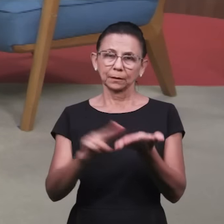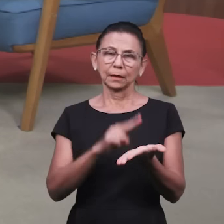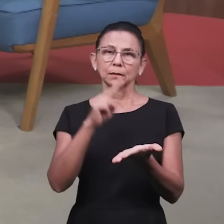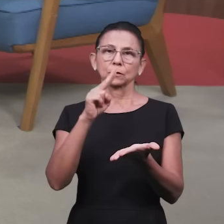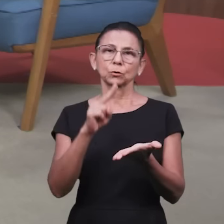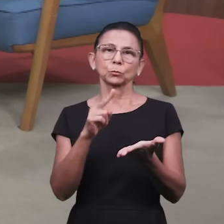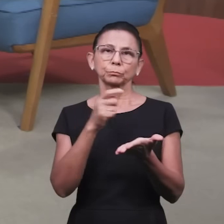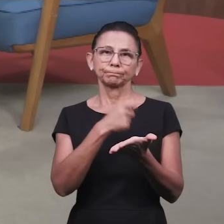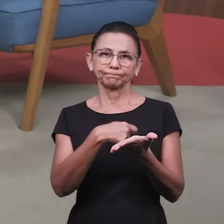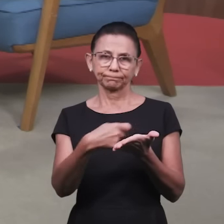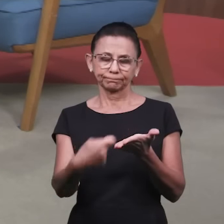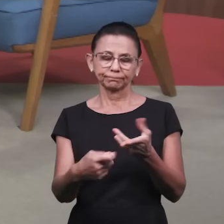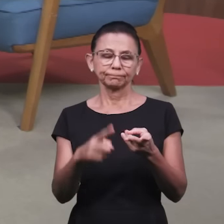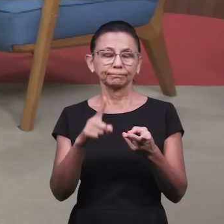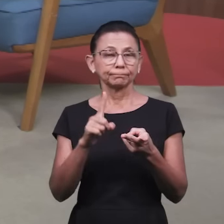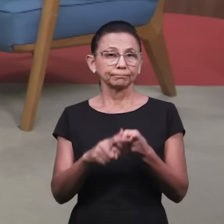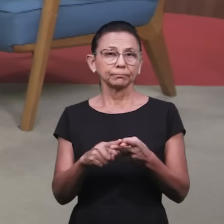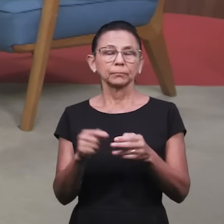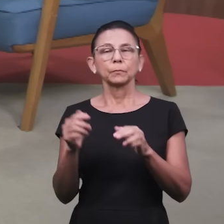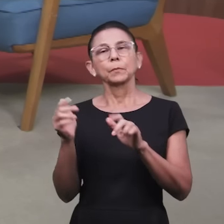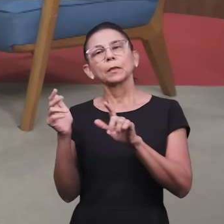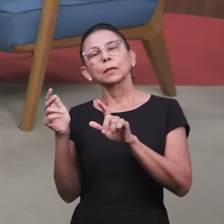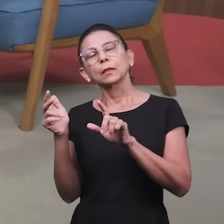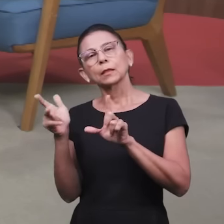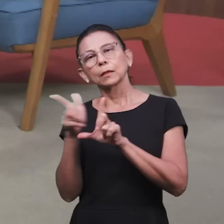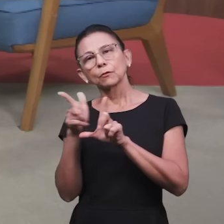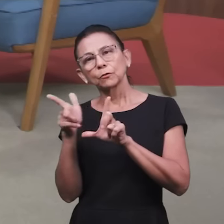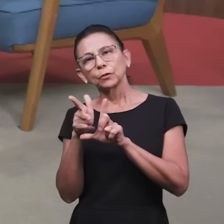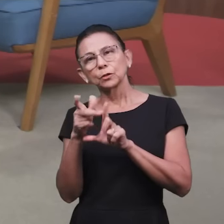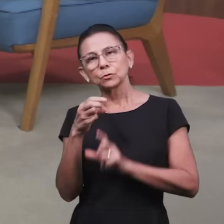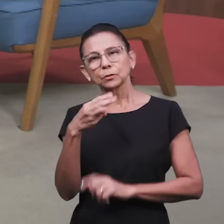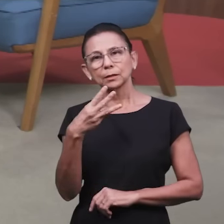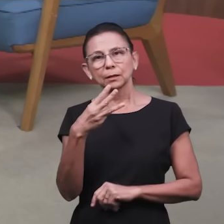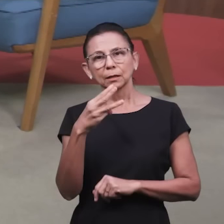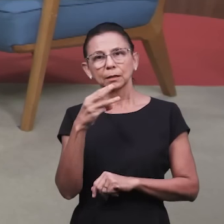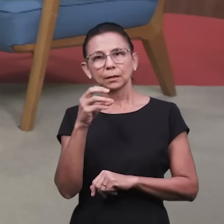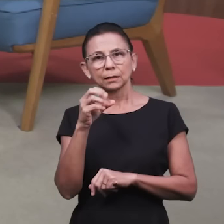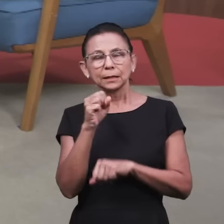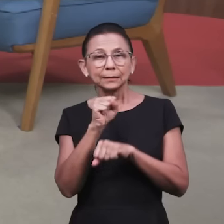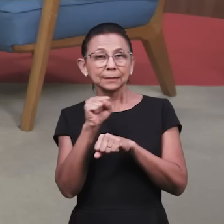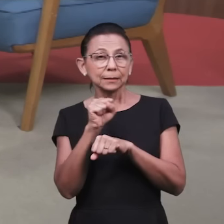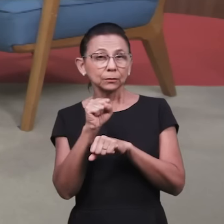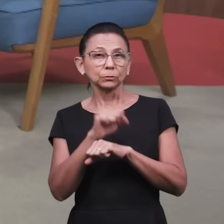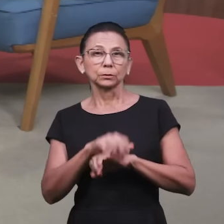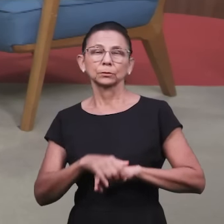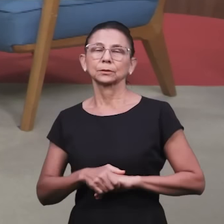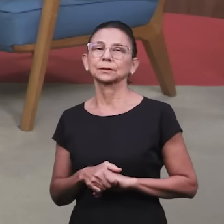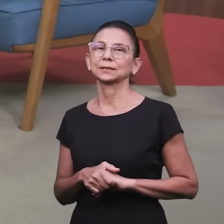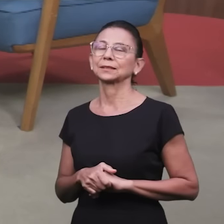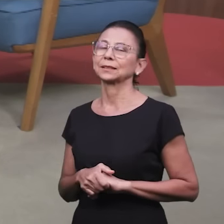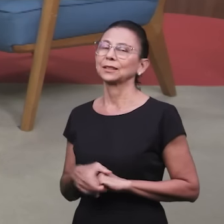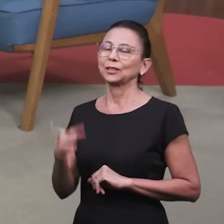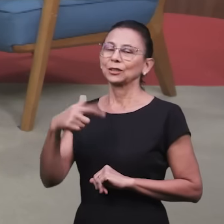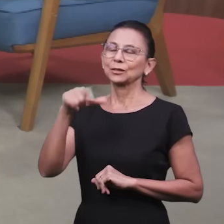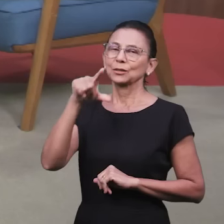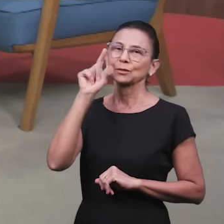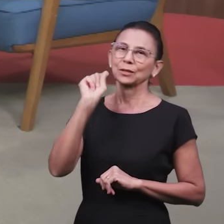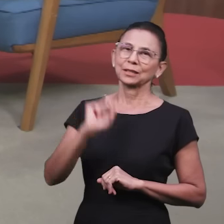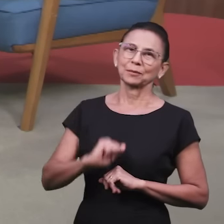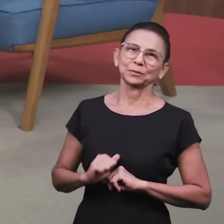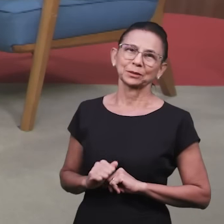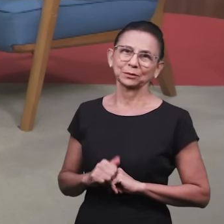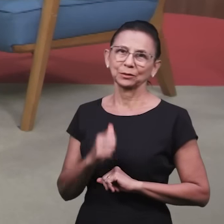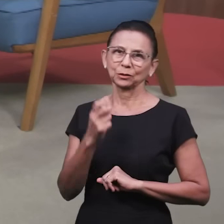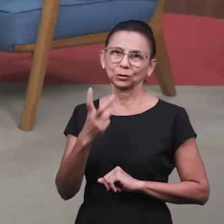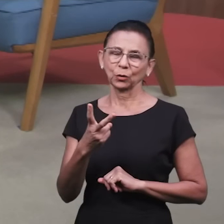no WhatsApp, ou você pode gravar um vídeo de até 30 segundos e enviar para a gente sempre escolhe 2 textos, 2 vídeos e